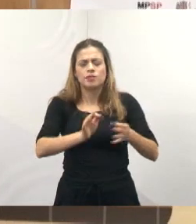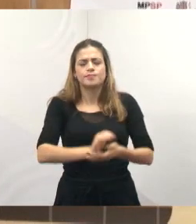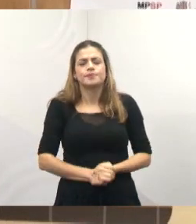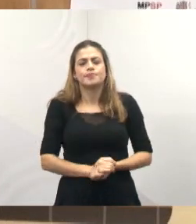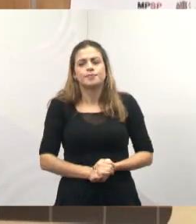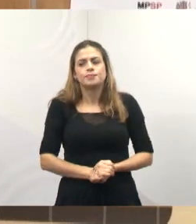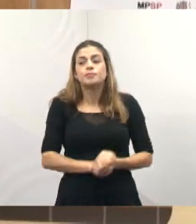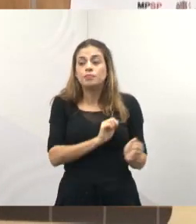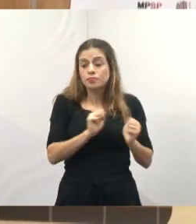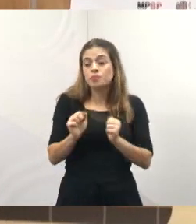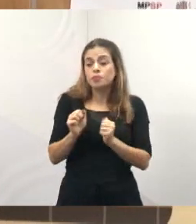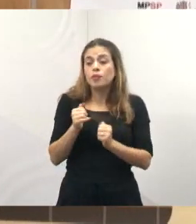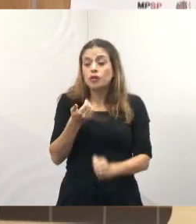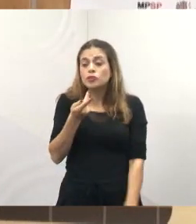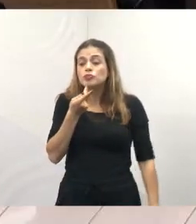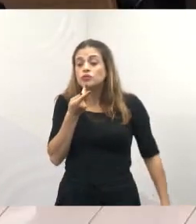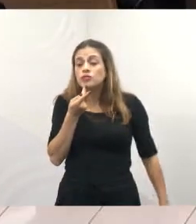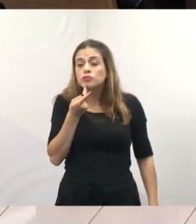Pode falar, Hernando.